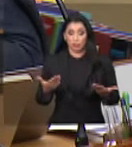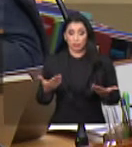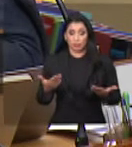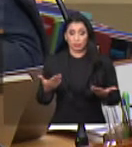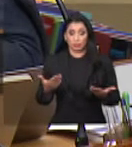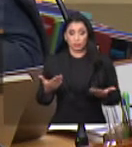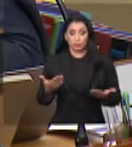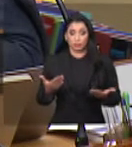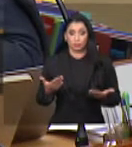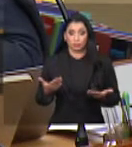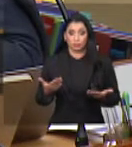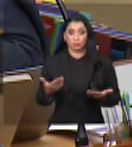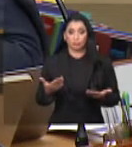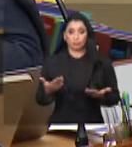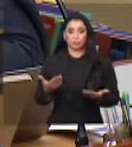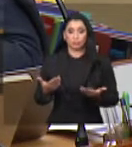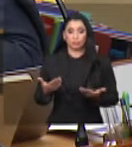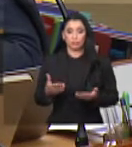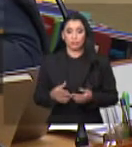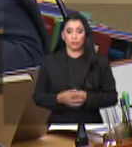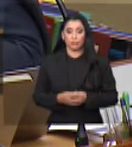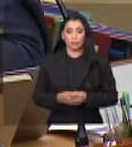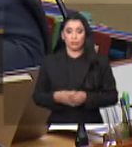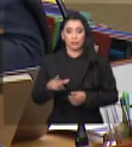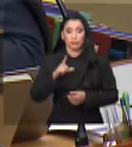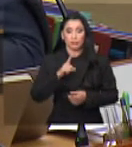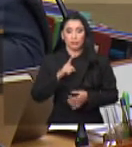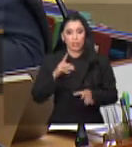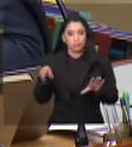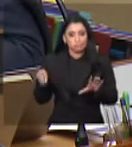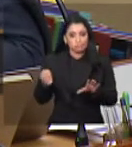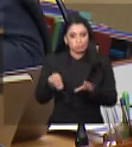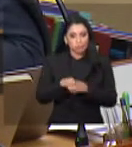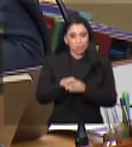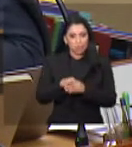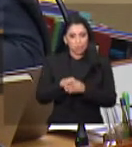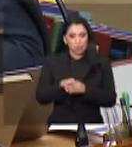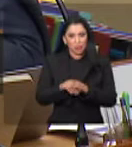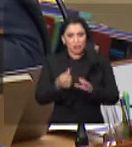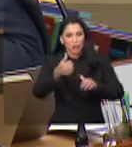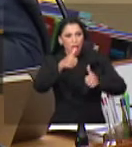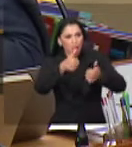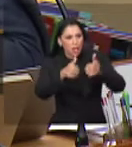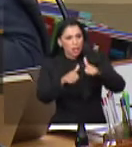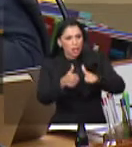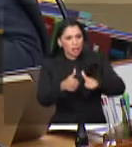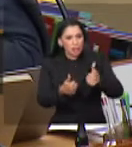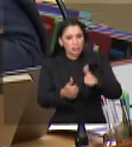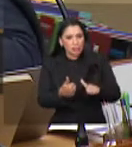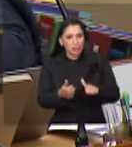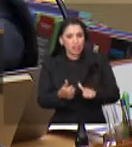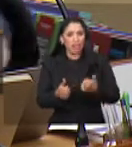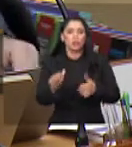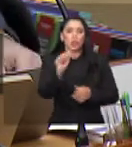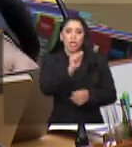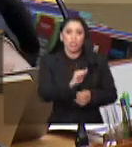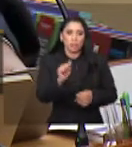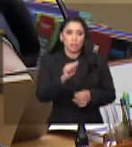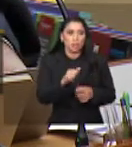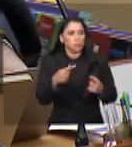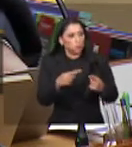se é verdade que implicitamente foi realizado uma avaliação de legitimidade da referida